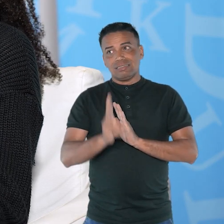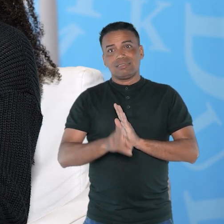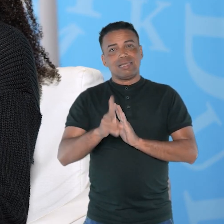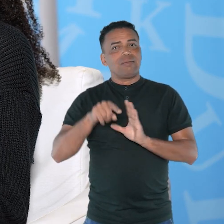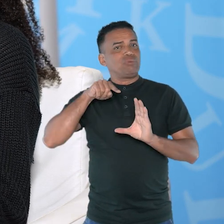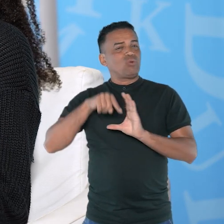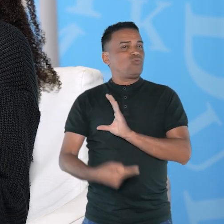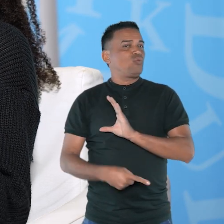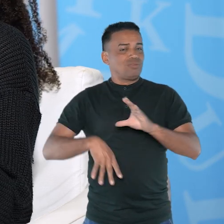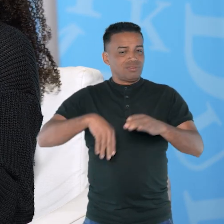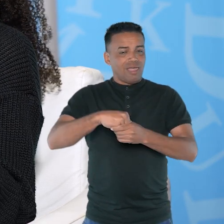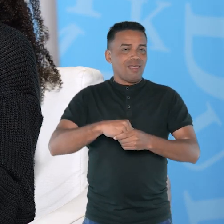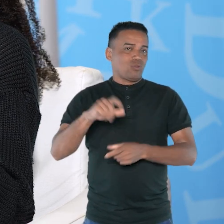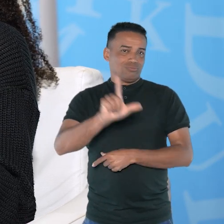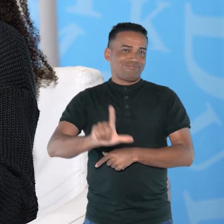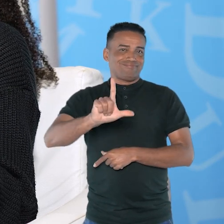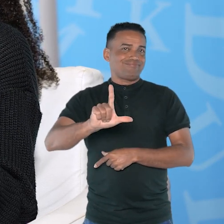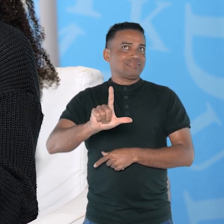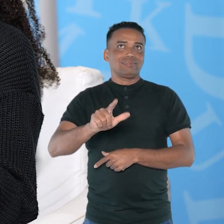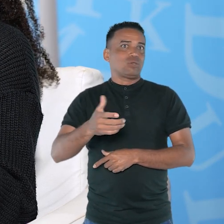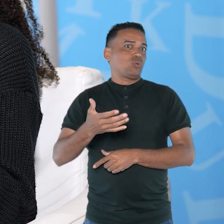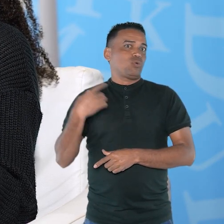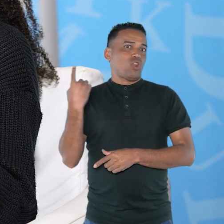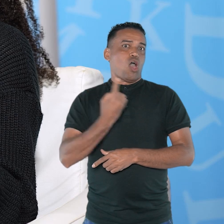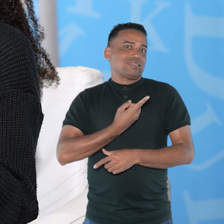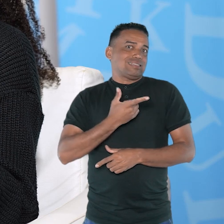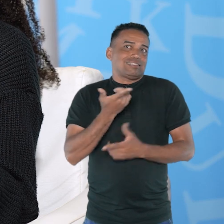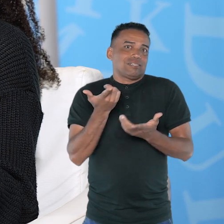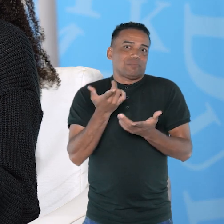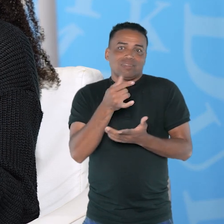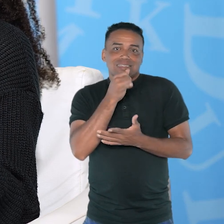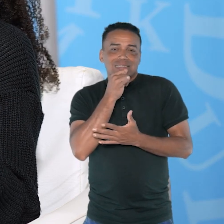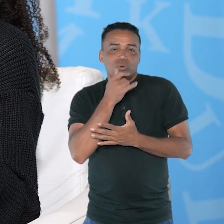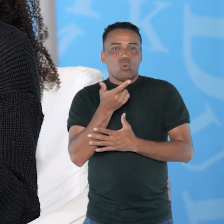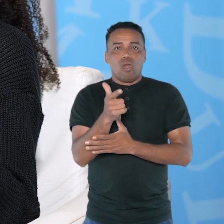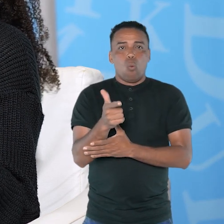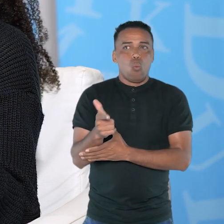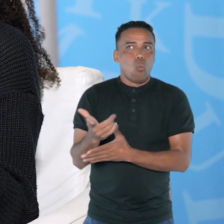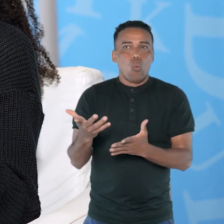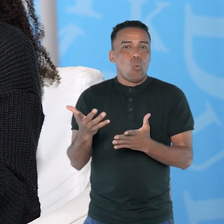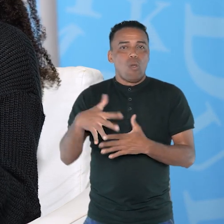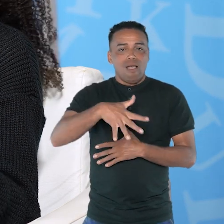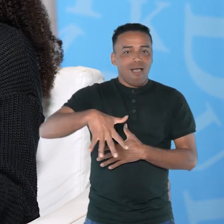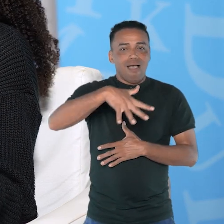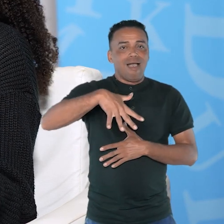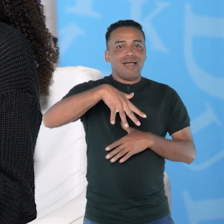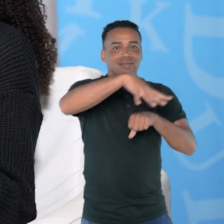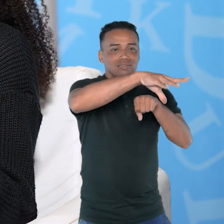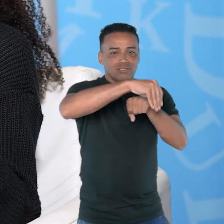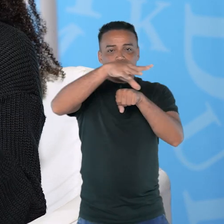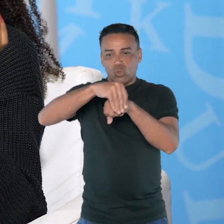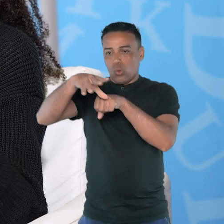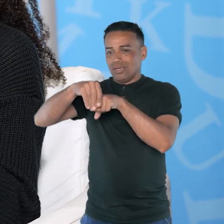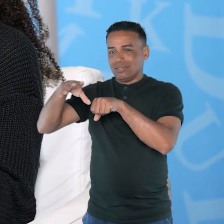da literatura, né? Então, a gente não tinha essa coisa das áreas do conhecimento